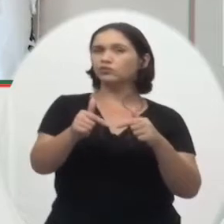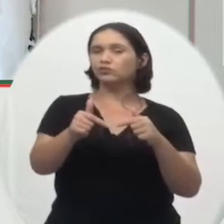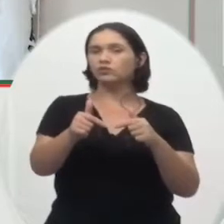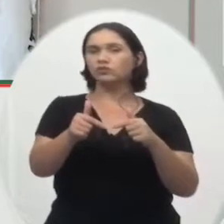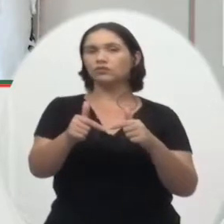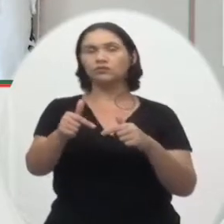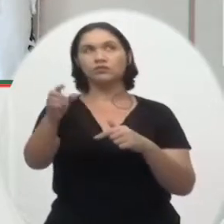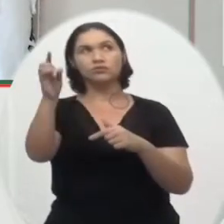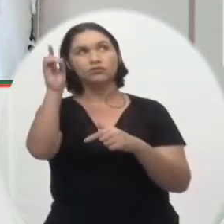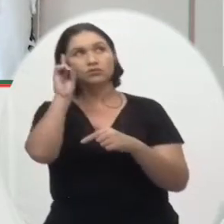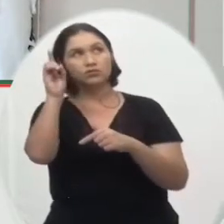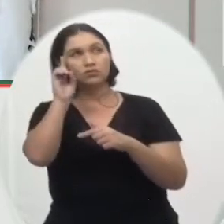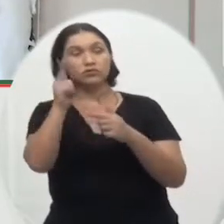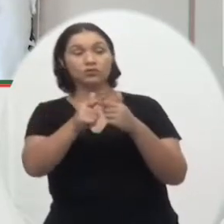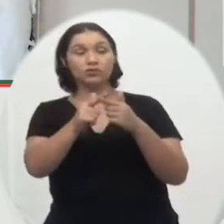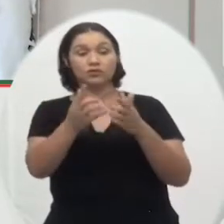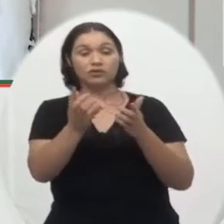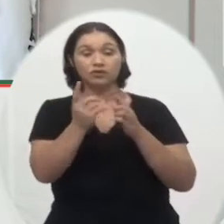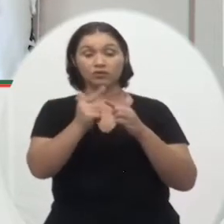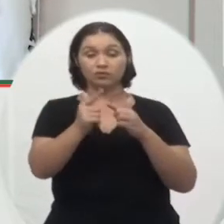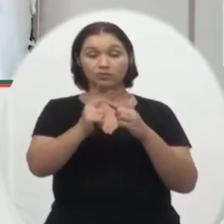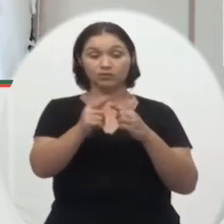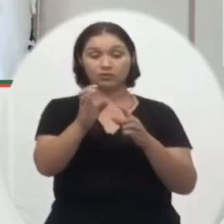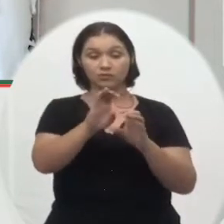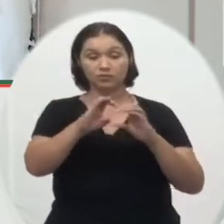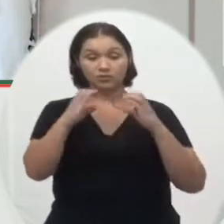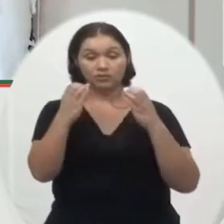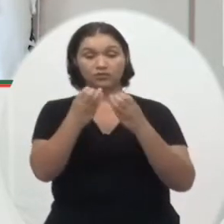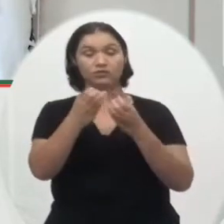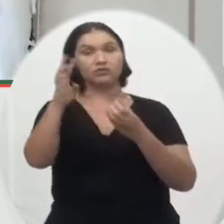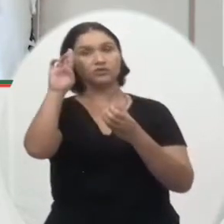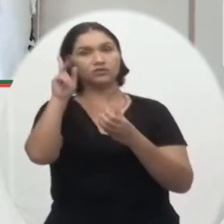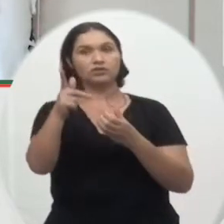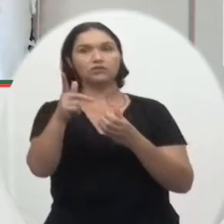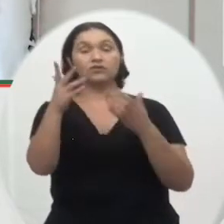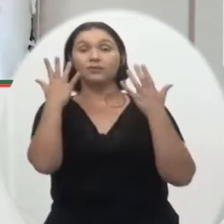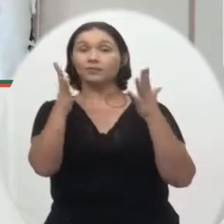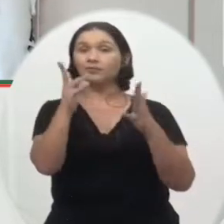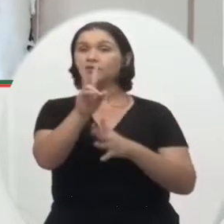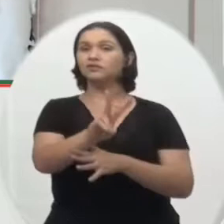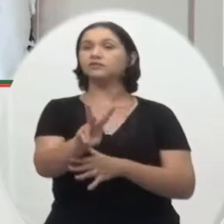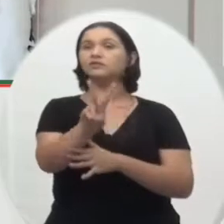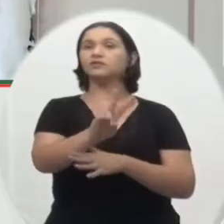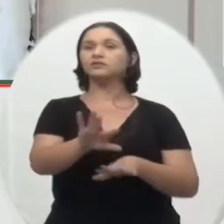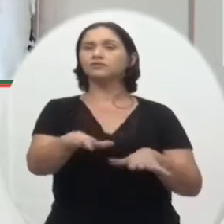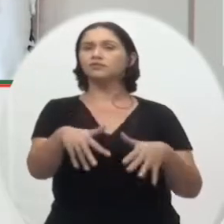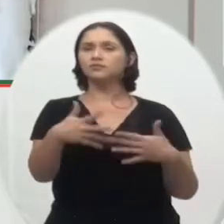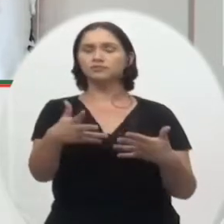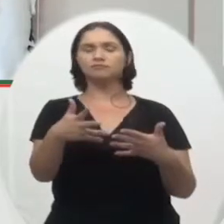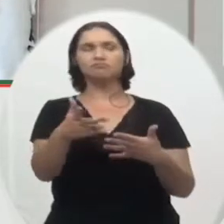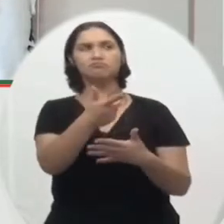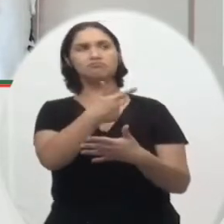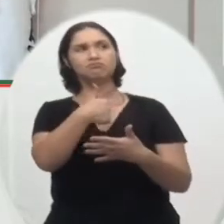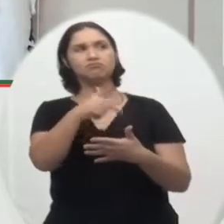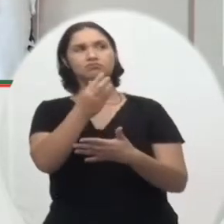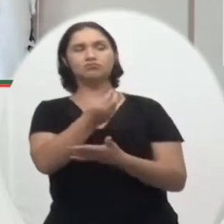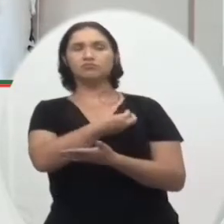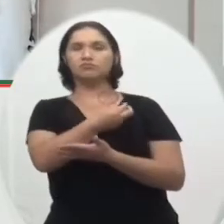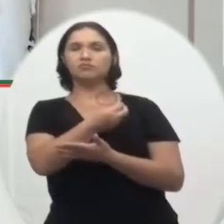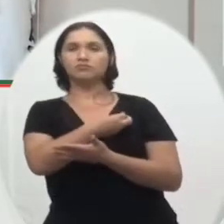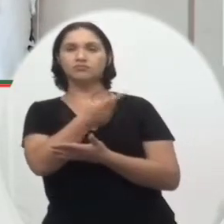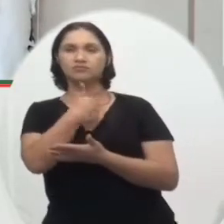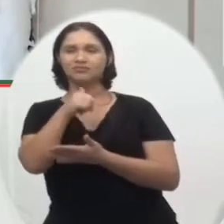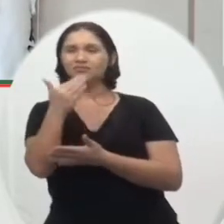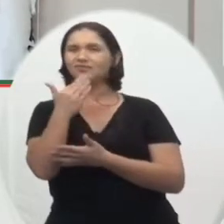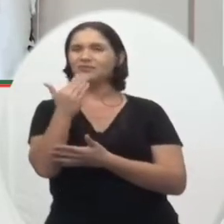busca de soluções para a sua comunidade. Parabéns, novo vereador. E às vezes na nossa caminhada, a gente pede